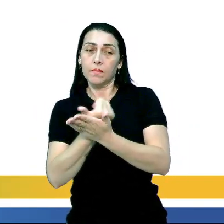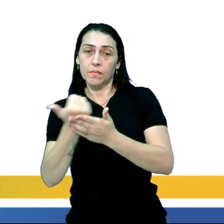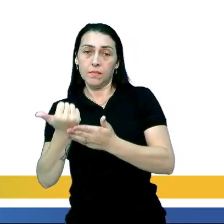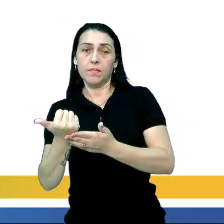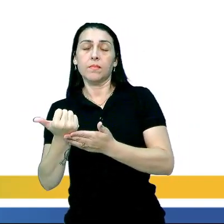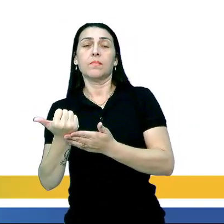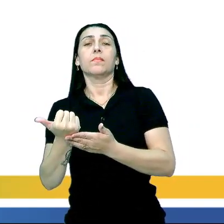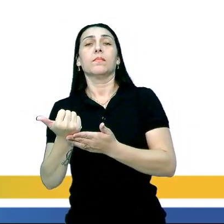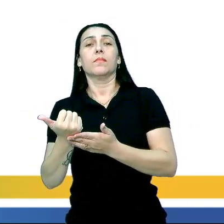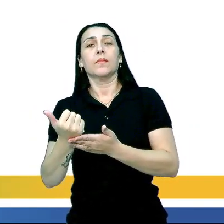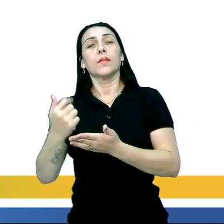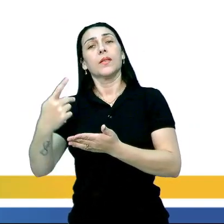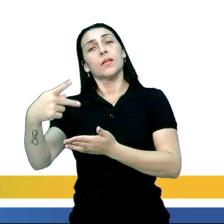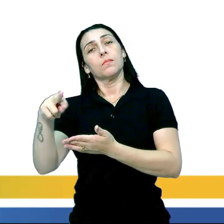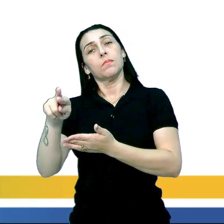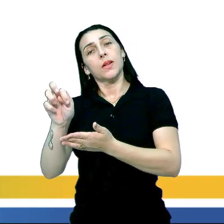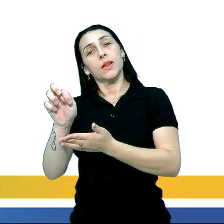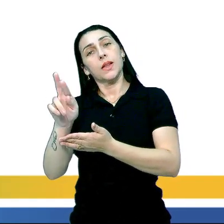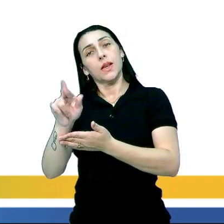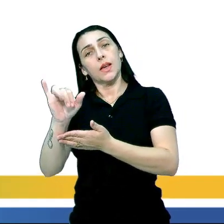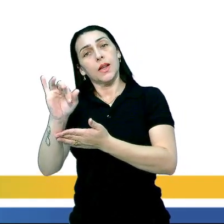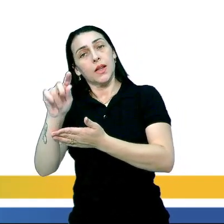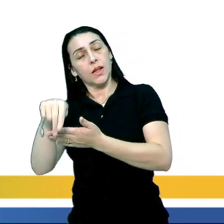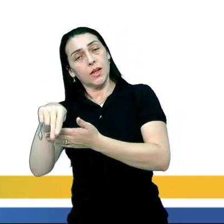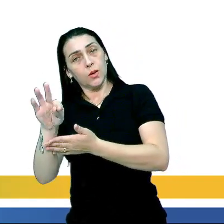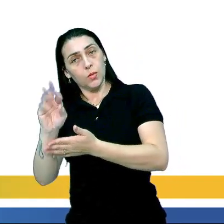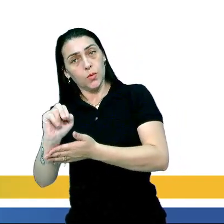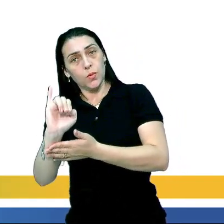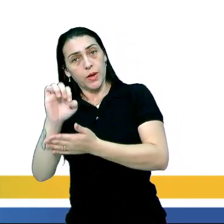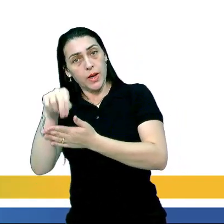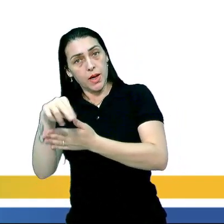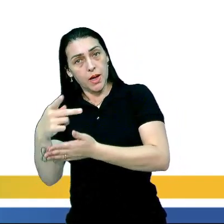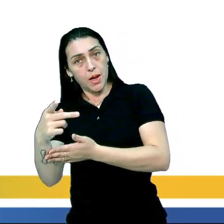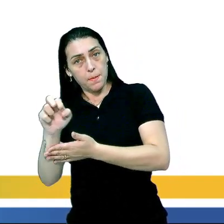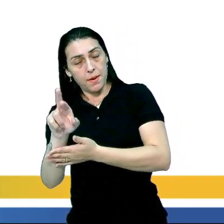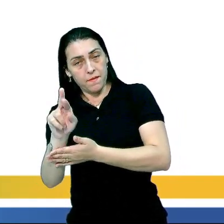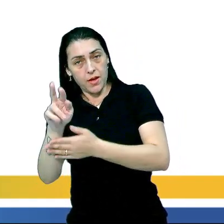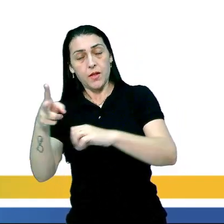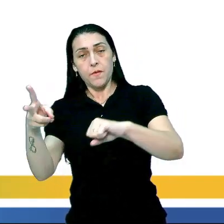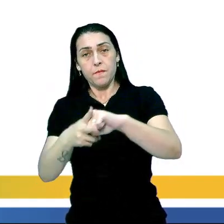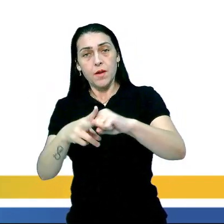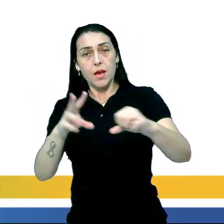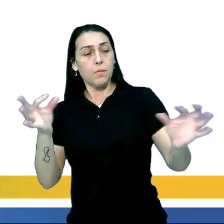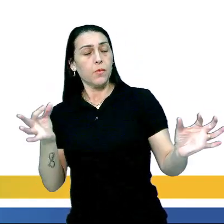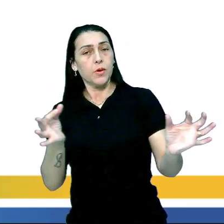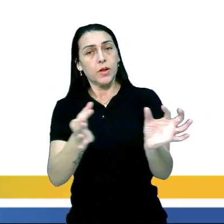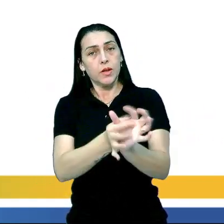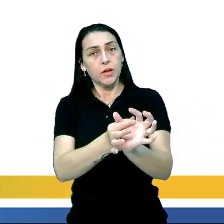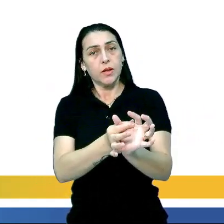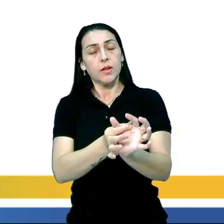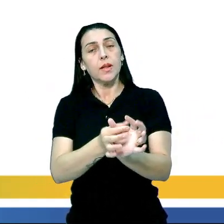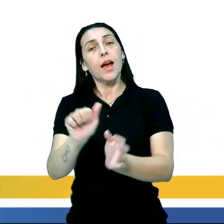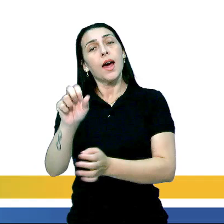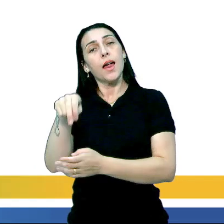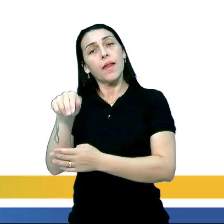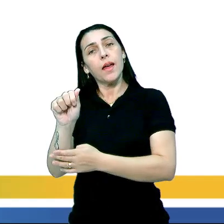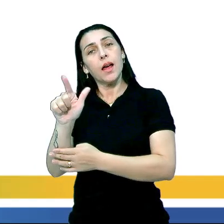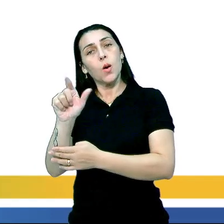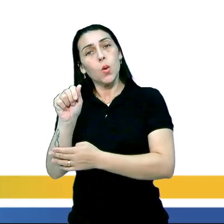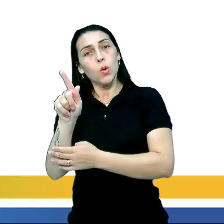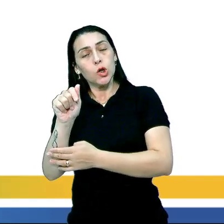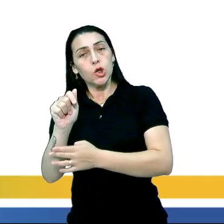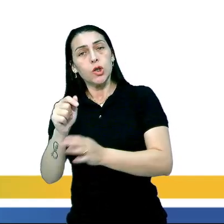simultâneas, pretérito imperfeito, adjetivos, verbos de ligação,